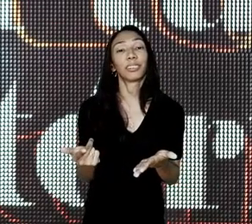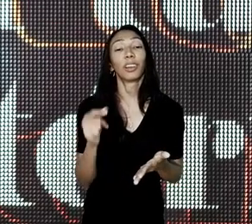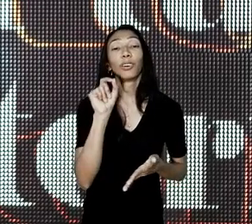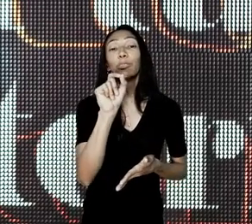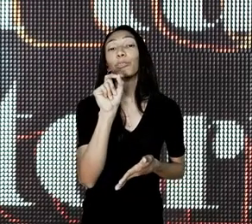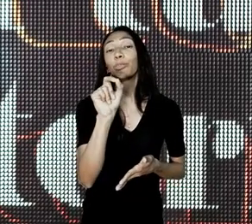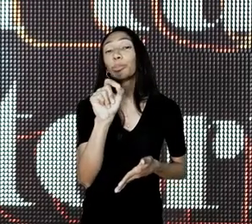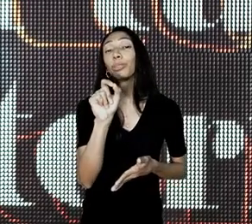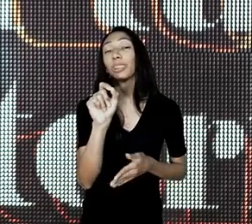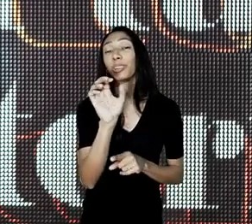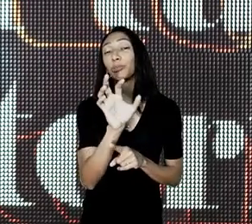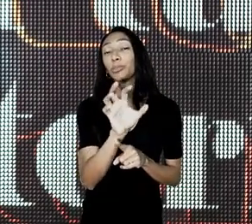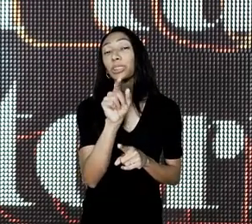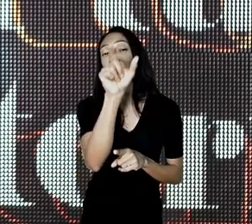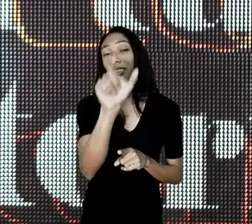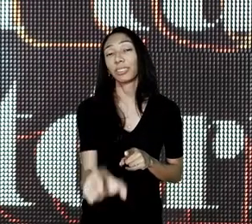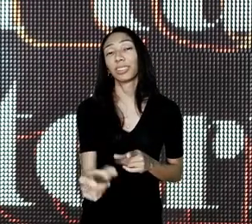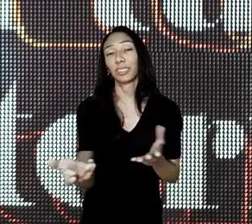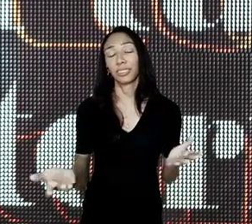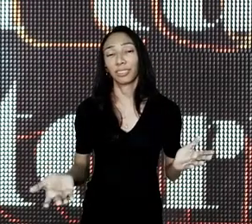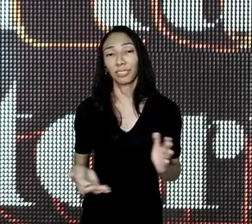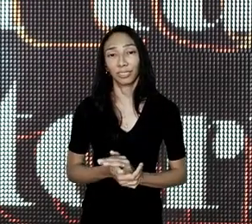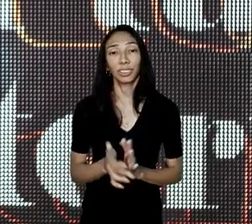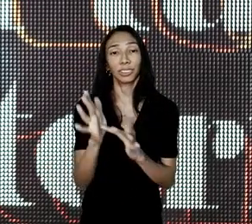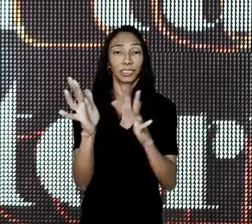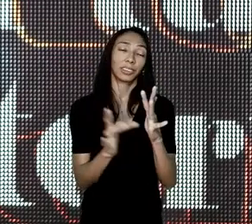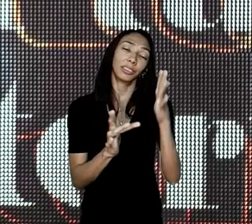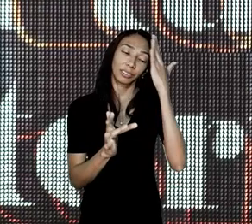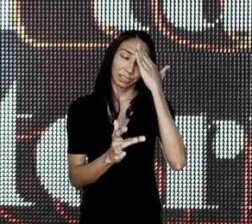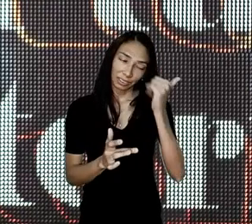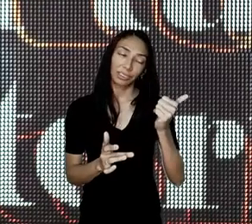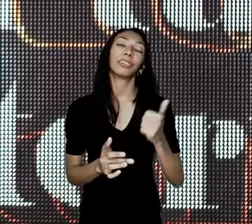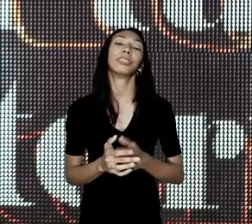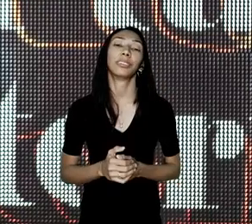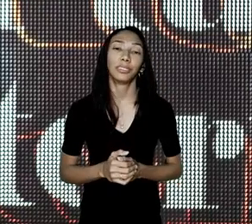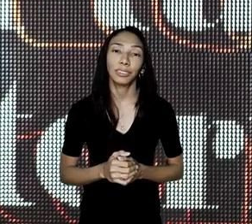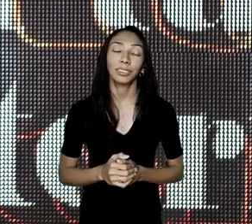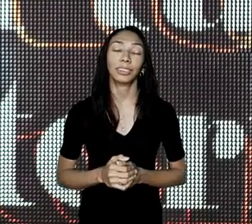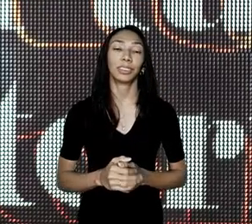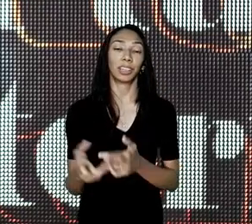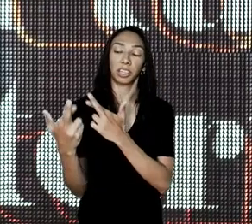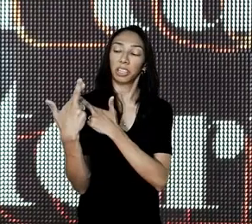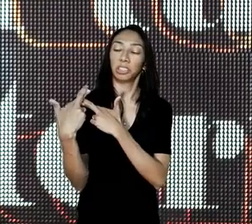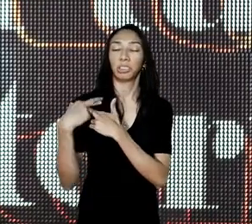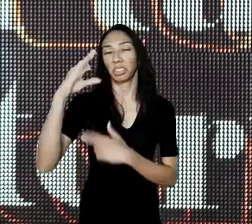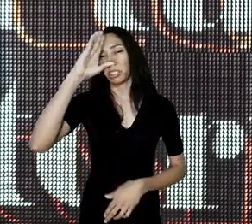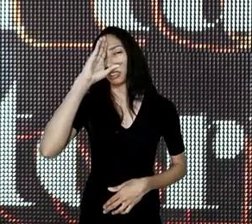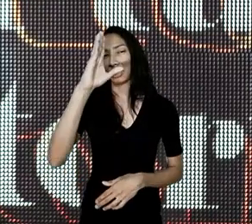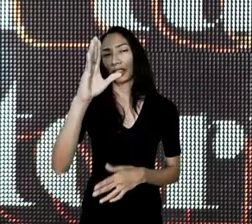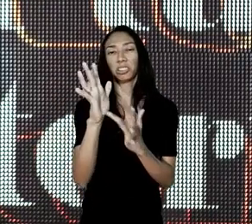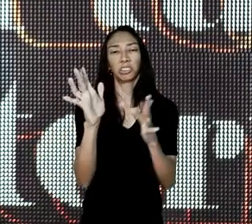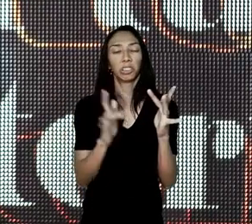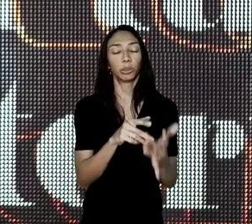tem ouvido? Jesus sabia quem ele era, sabia a sua missão, o seu propósito. Ele caminhou por